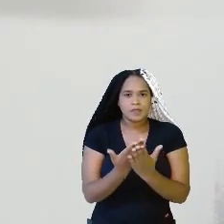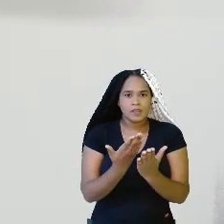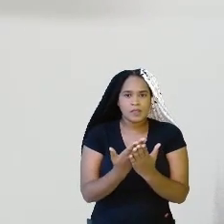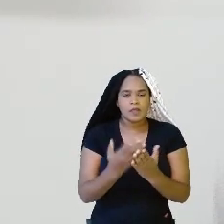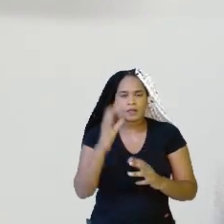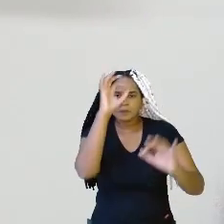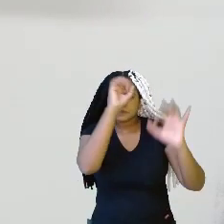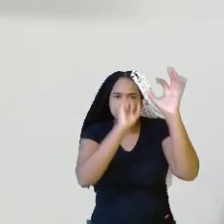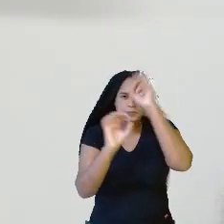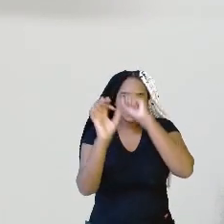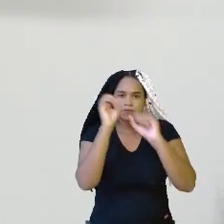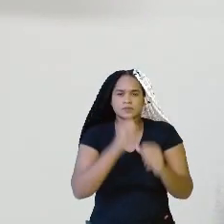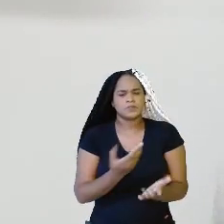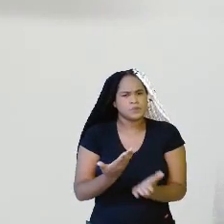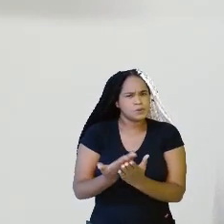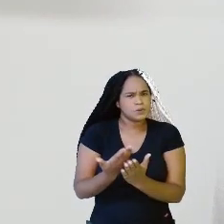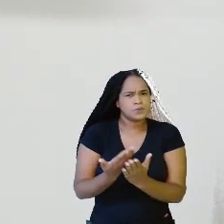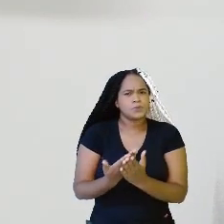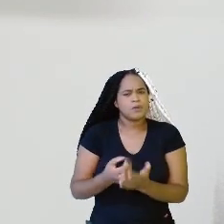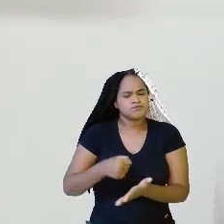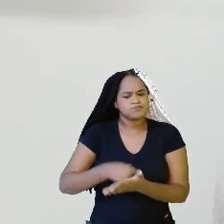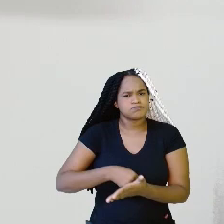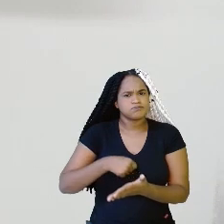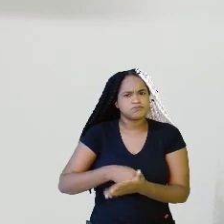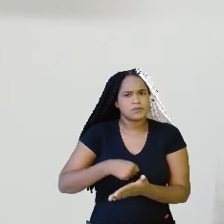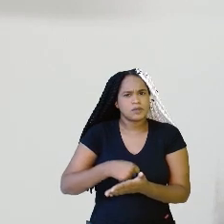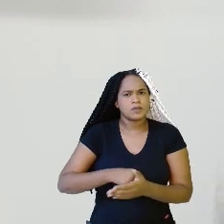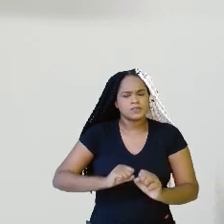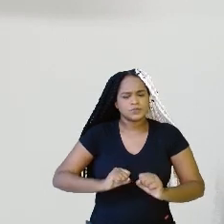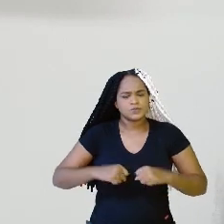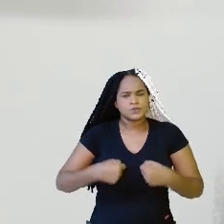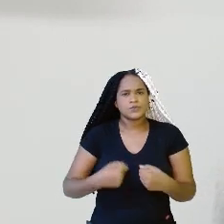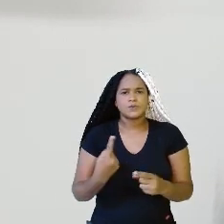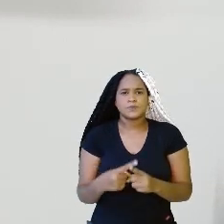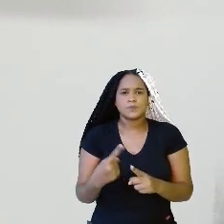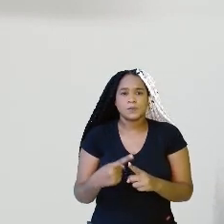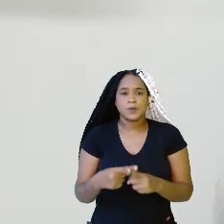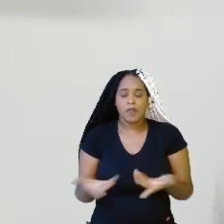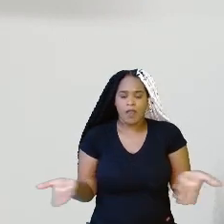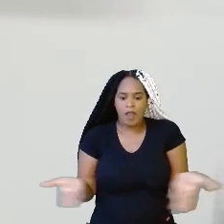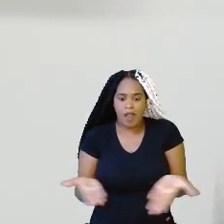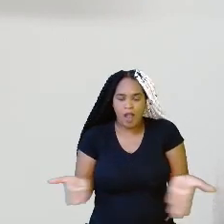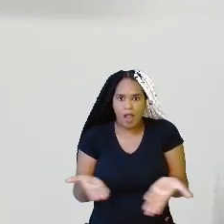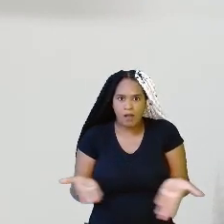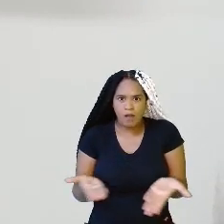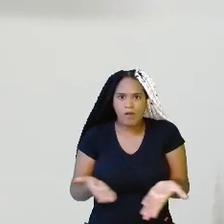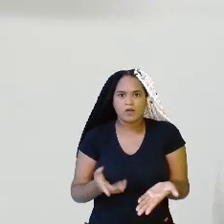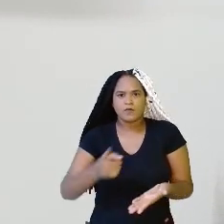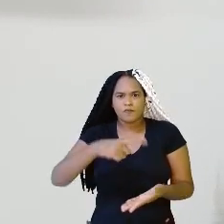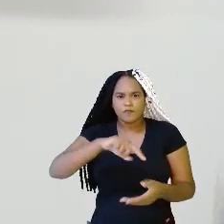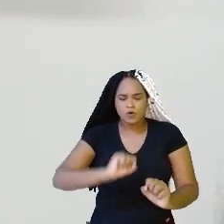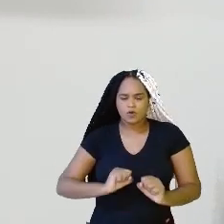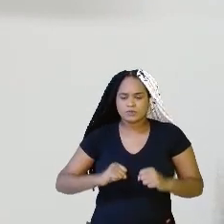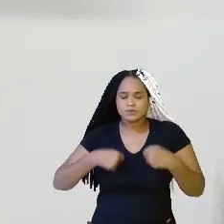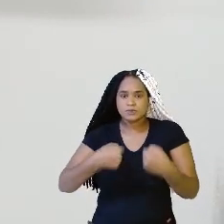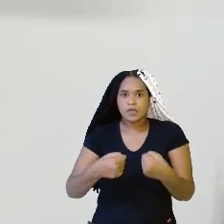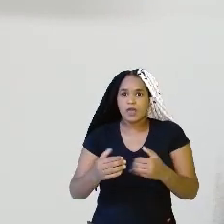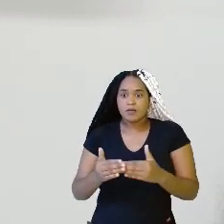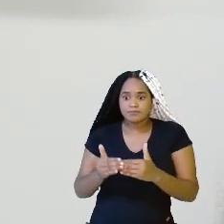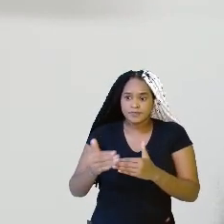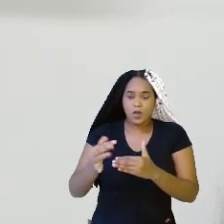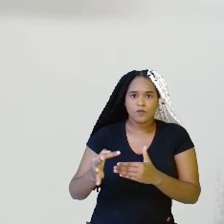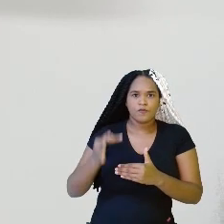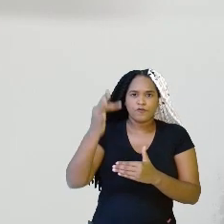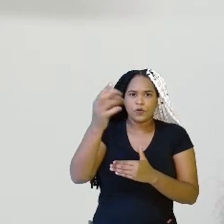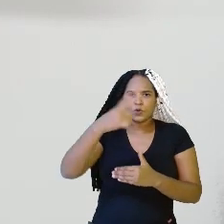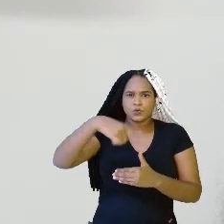tenham aprendido, estudem, se dediquem, porque o que você faz no presente vai influenciar demais no